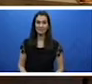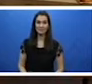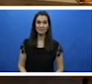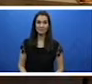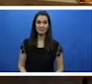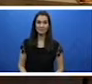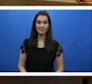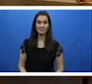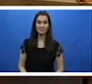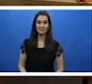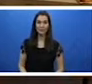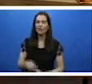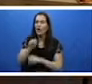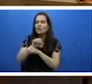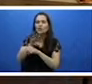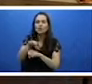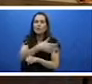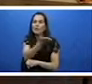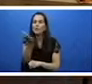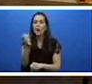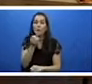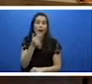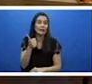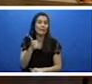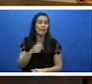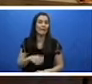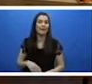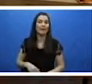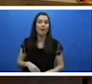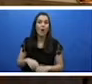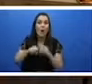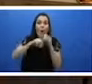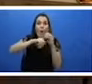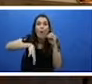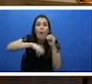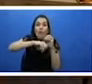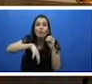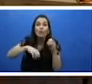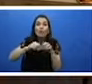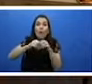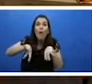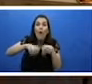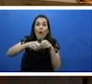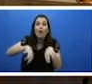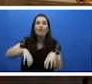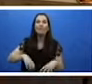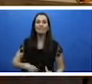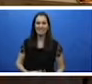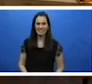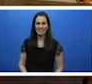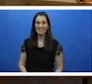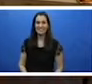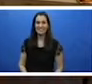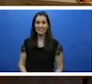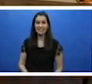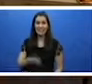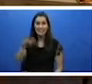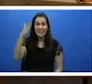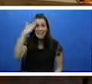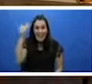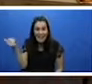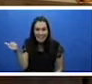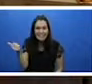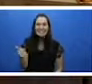boazinha hoje, vou dar a dica para vocês. Bota ovos. Ah, você já